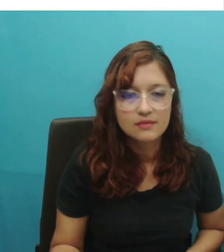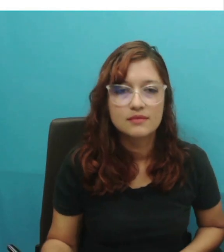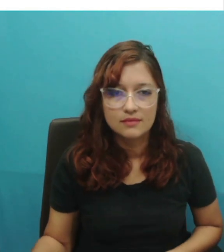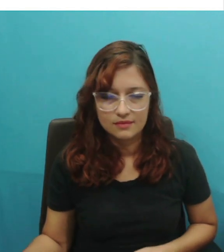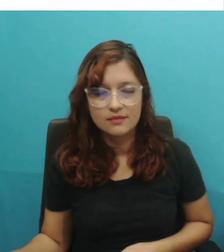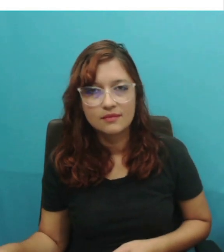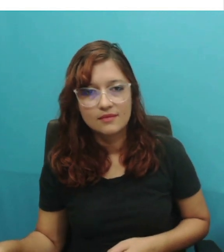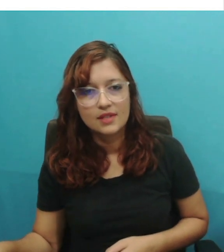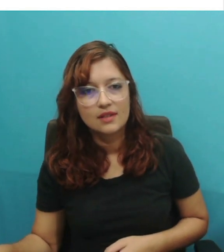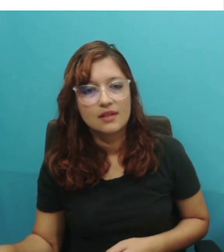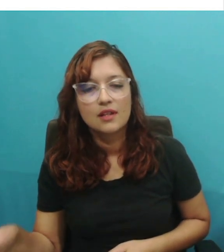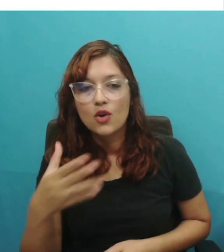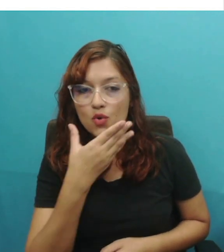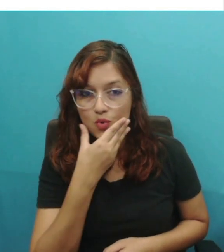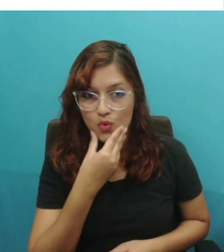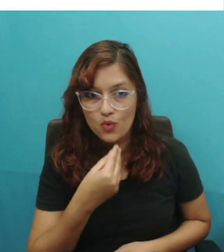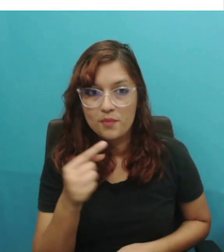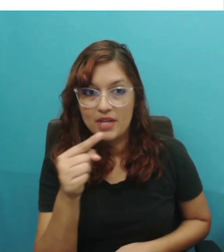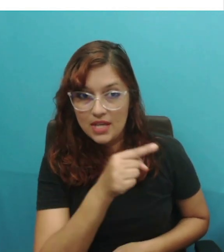quer tomar.